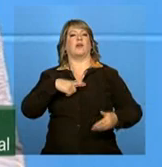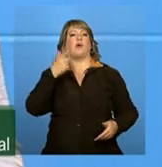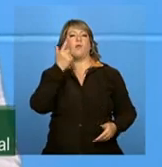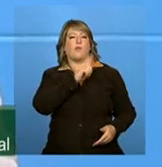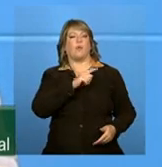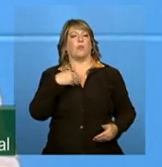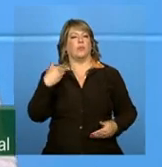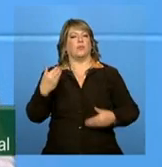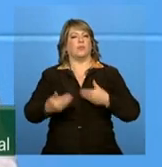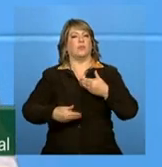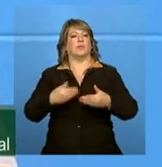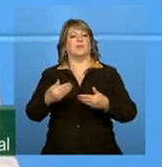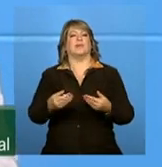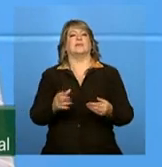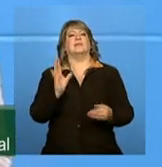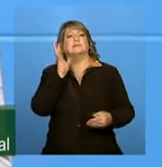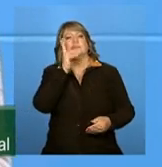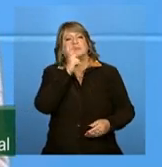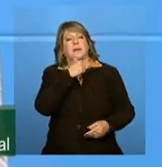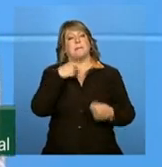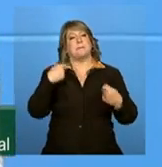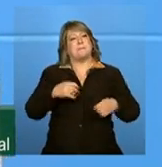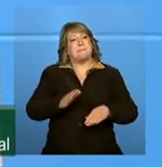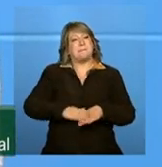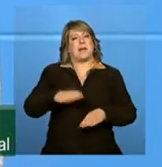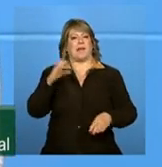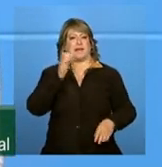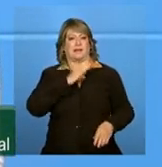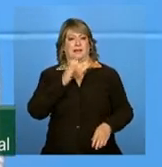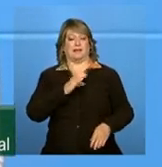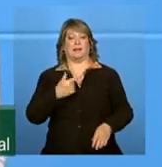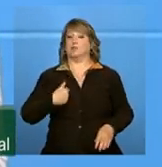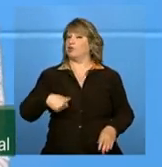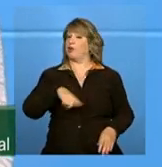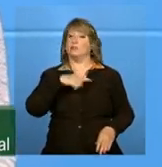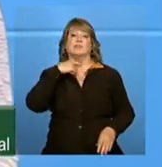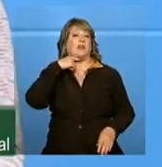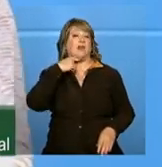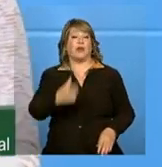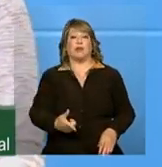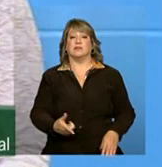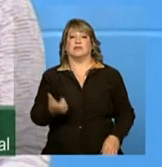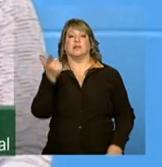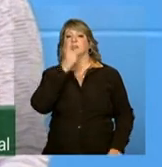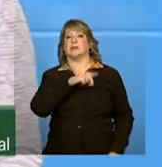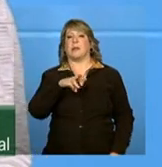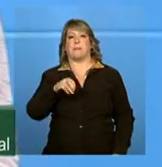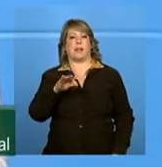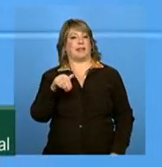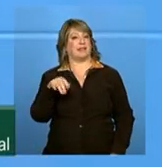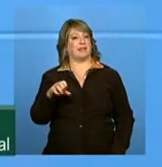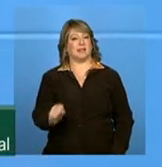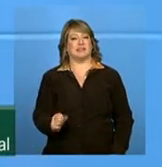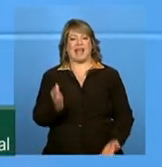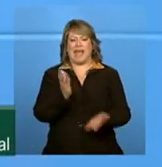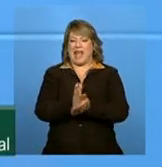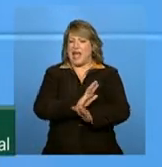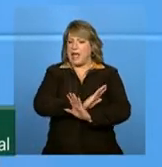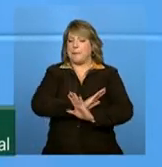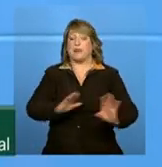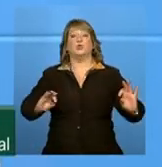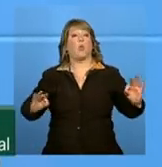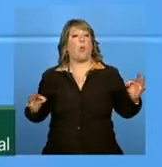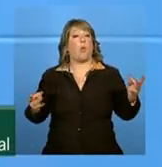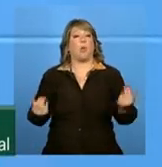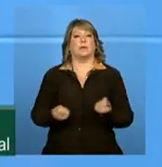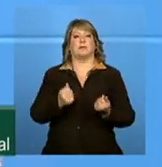numa velocidade abaixo da que esperávamos. Nós não conseguiremos atingir as nossas metas, não conseguiremos eliminar todas as formas,